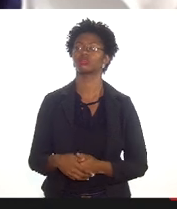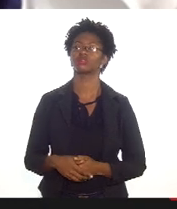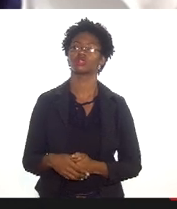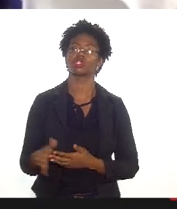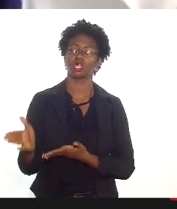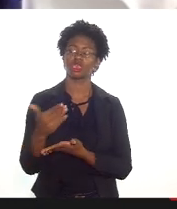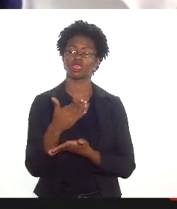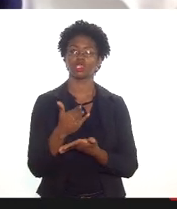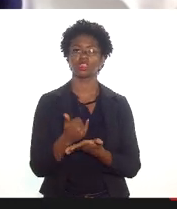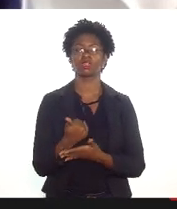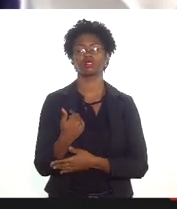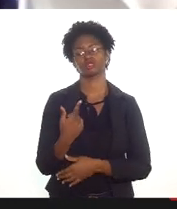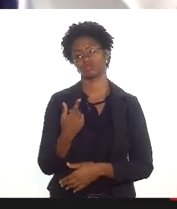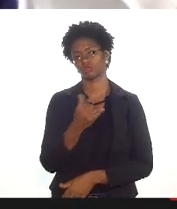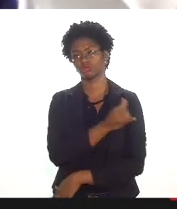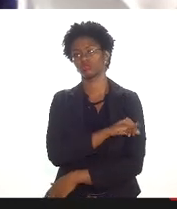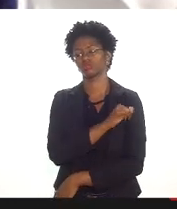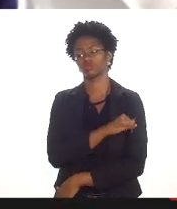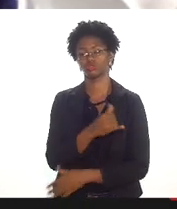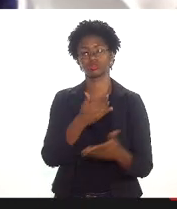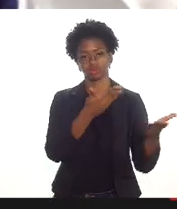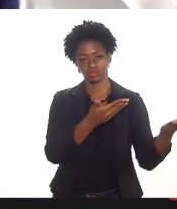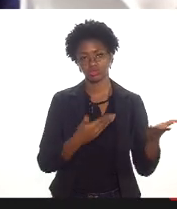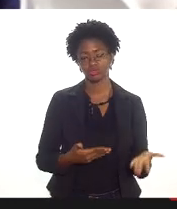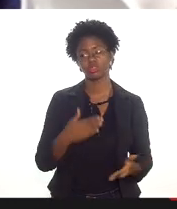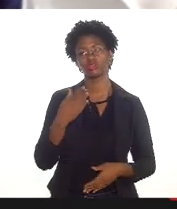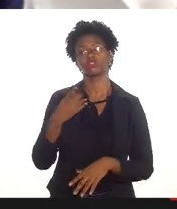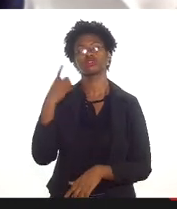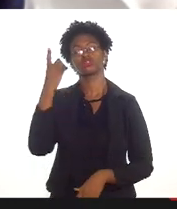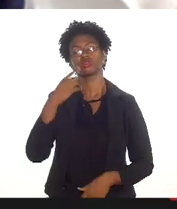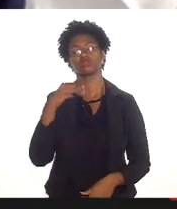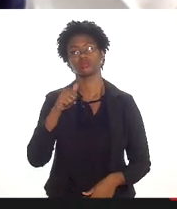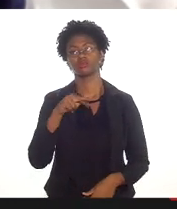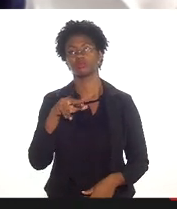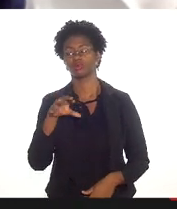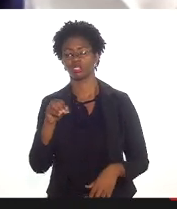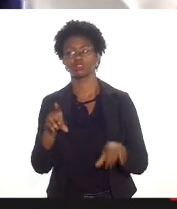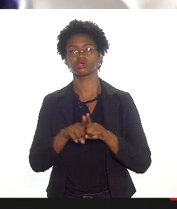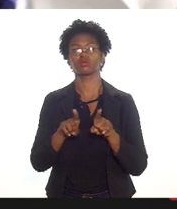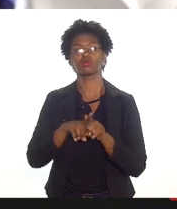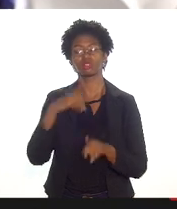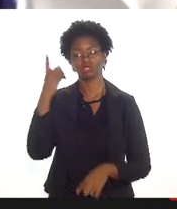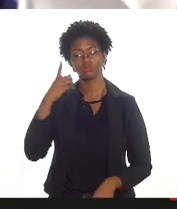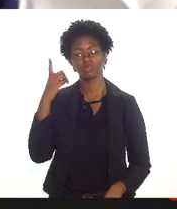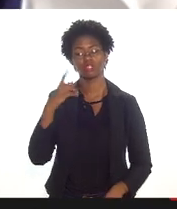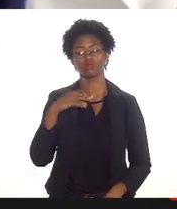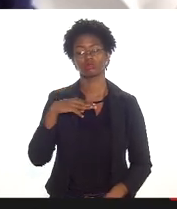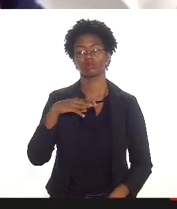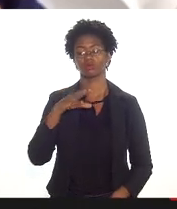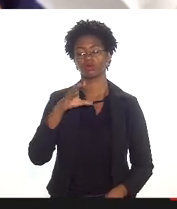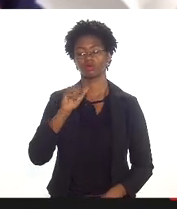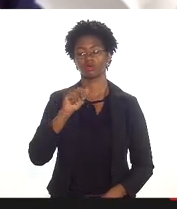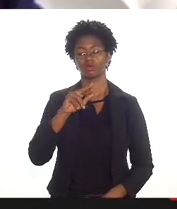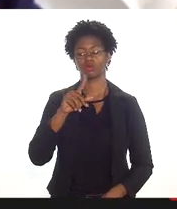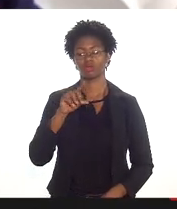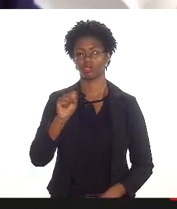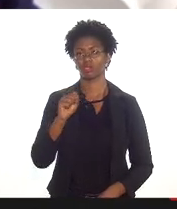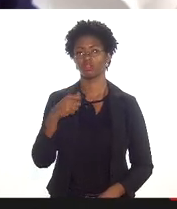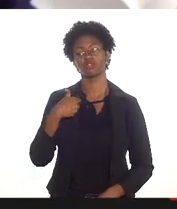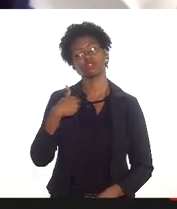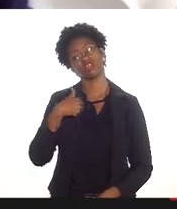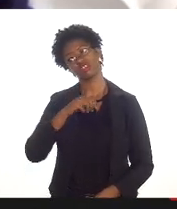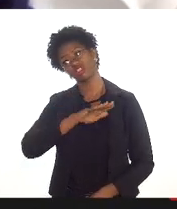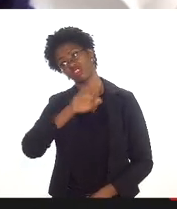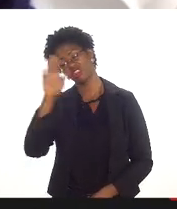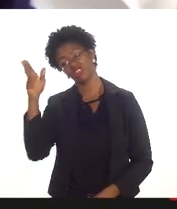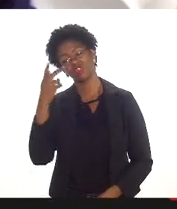Rio de Janeiro. Quero convidar o deputado Márcio Pacheco, o deputado Carlos Macedo, a fazer comigo uma visita ao